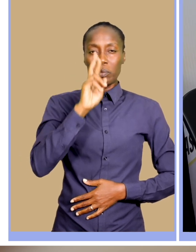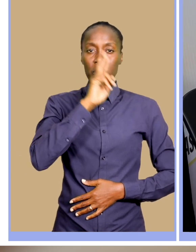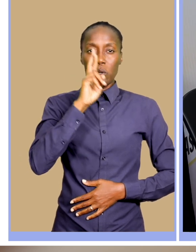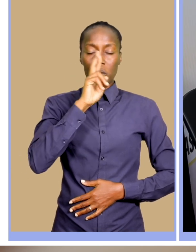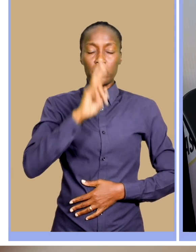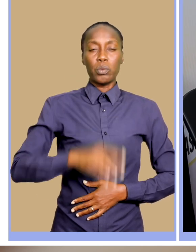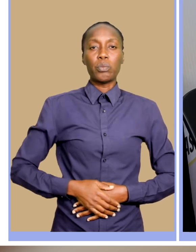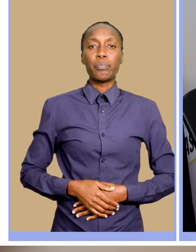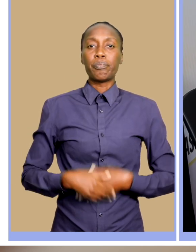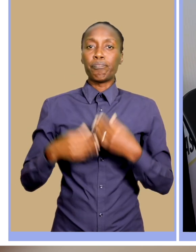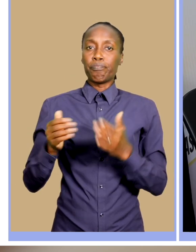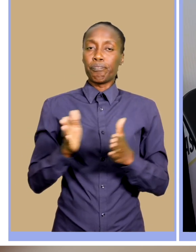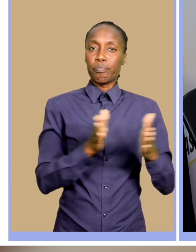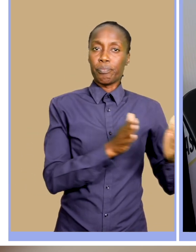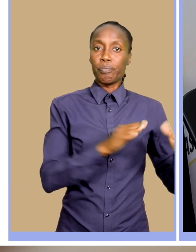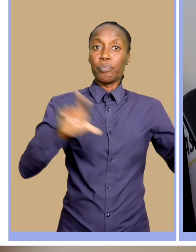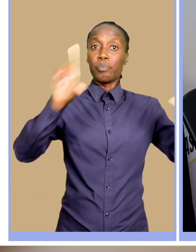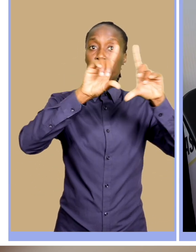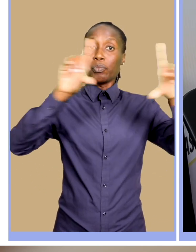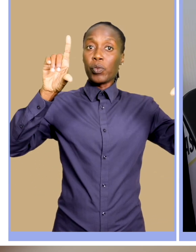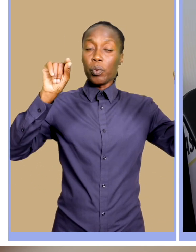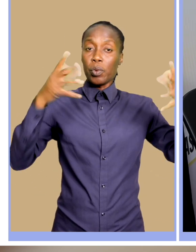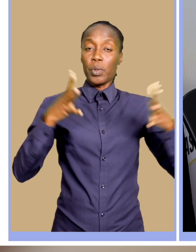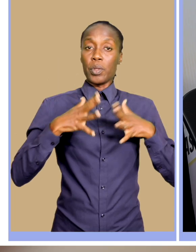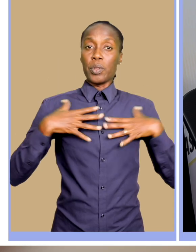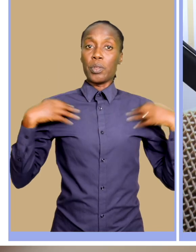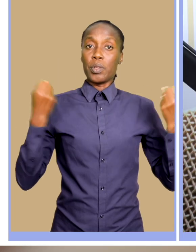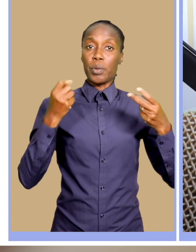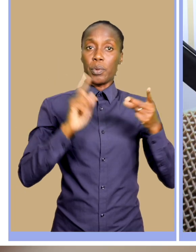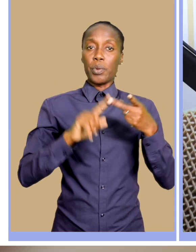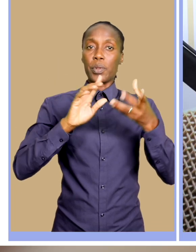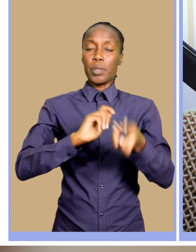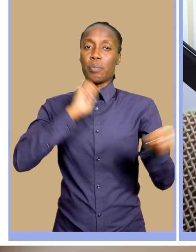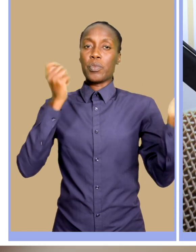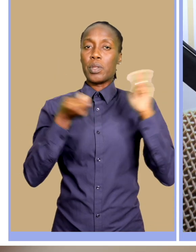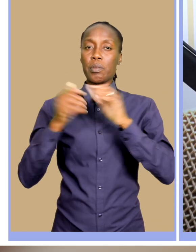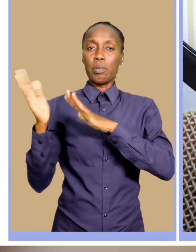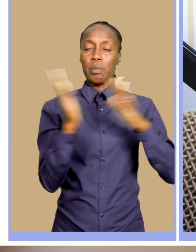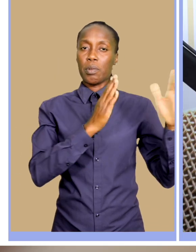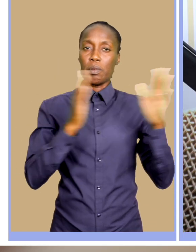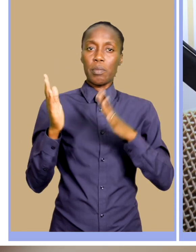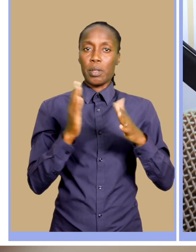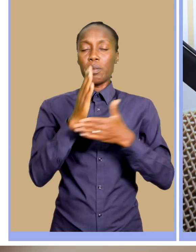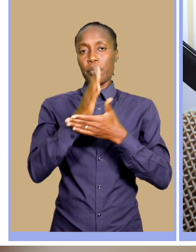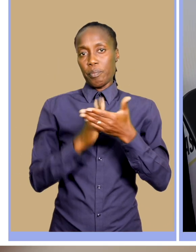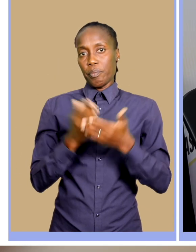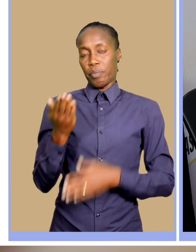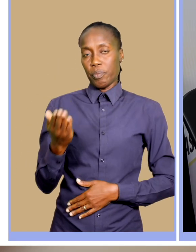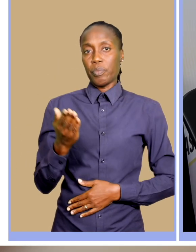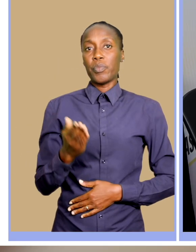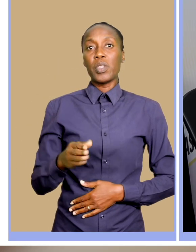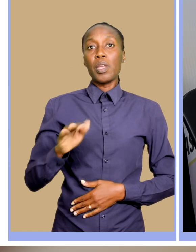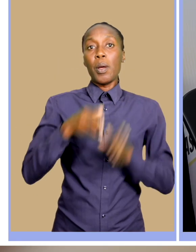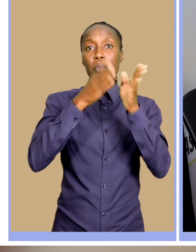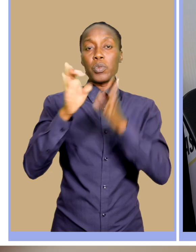mudanças climáticas em pessoas com deficiência. Bom, a doutora está nesta área há 13 anos, a saúde ambiental,